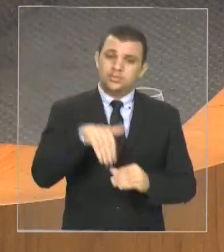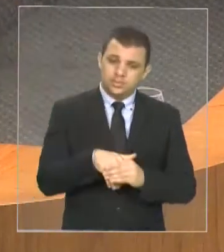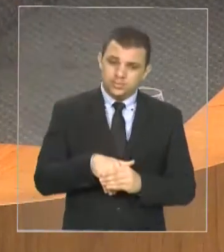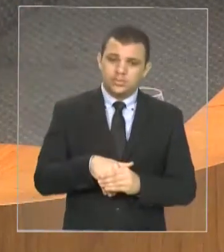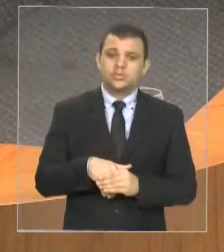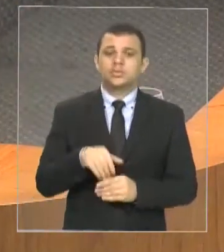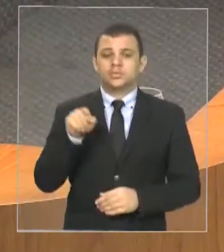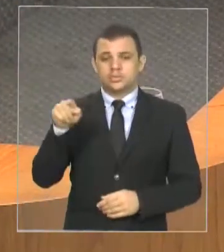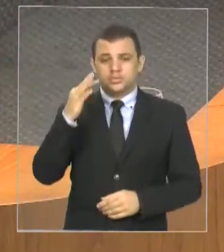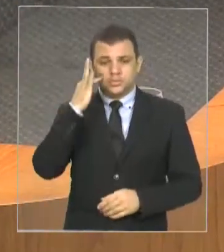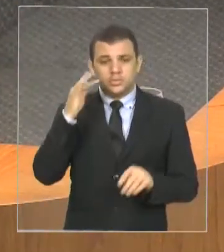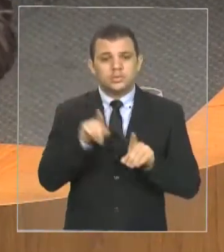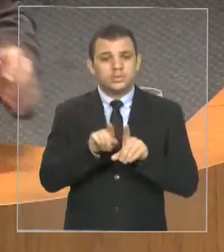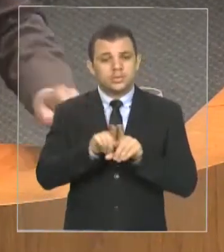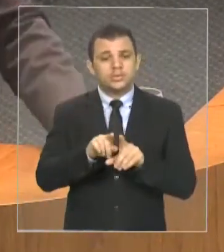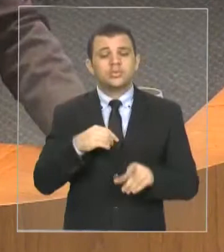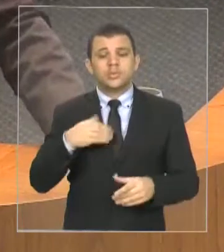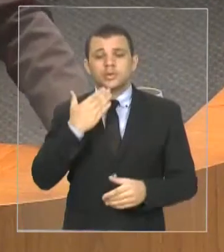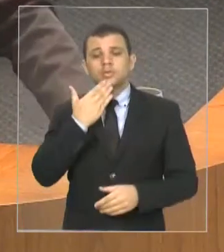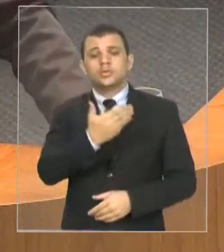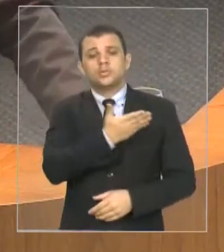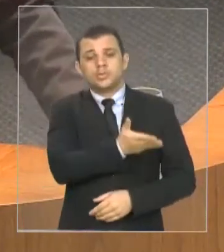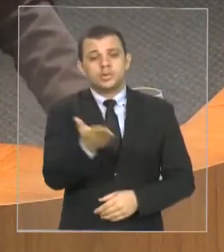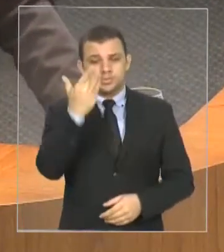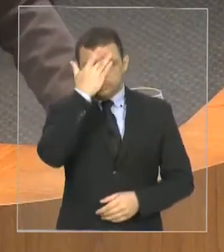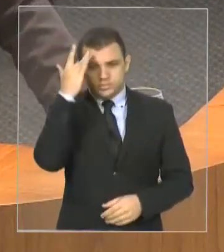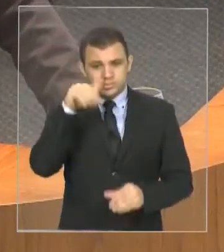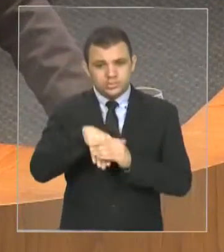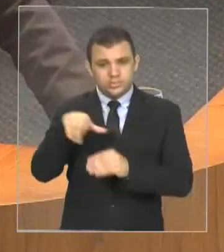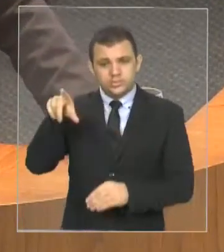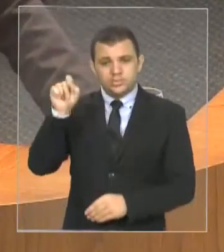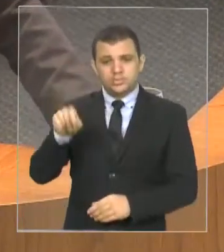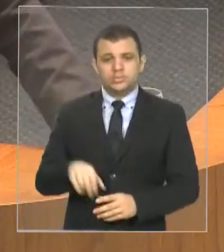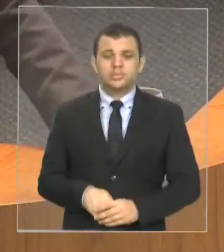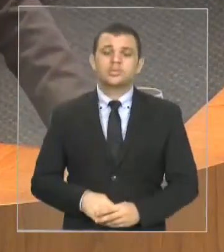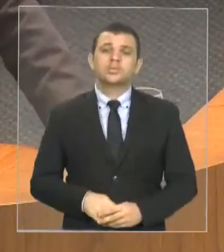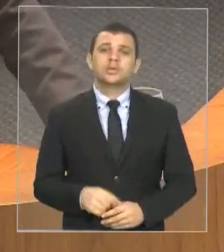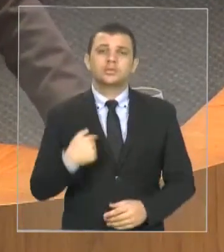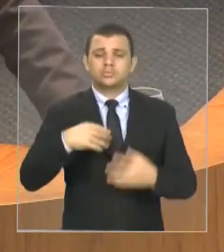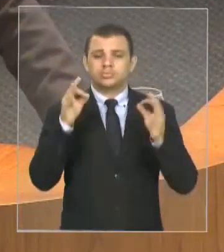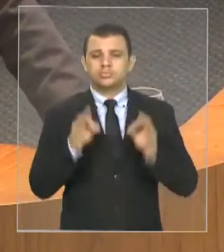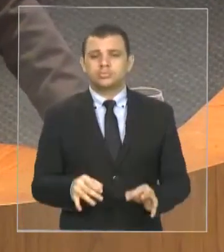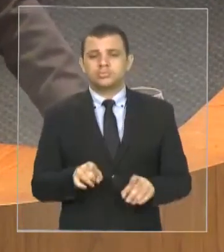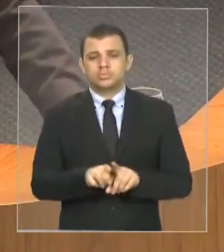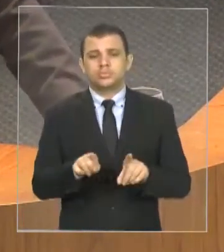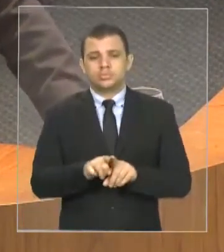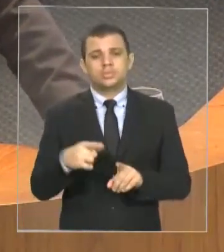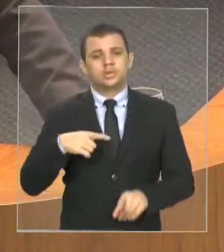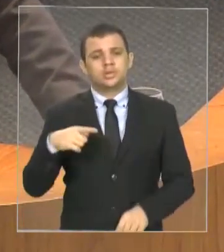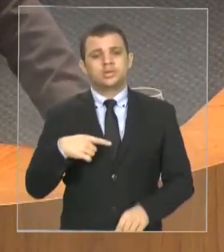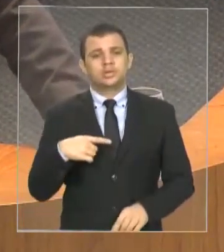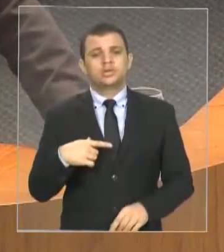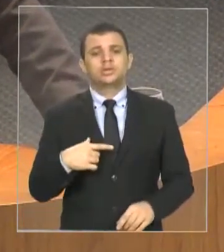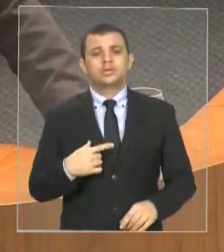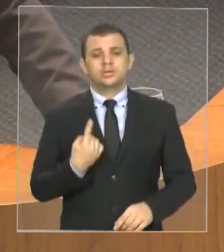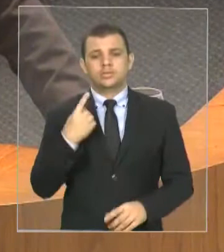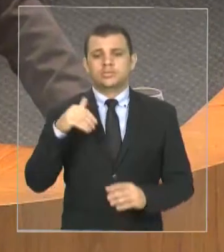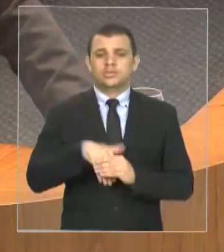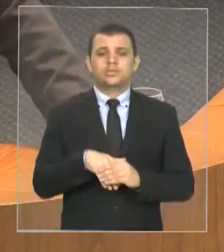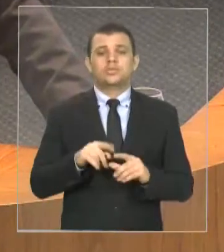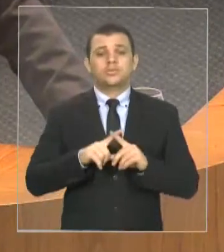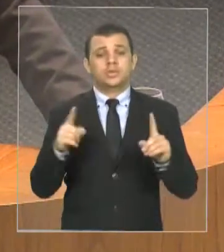voto para o governador Flávio Dino. Eu tenho certeza absoluta que em momento algum o governador Flávio Dino pediu algum voto para mim. Mas eu pedi voto para o governador Flávio